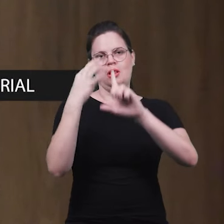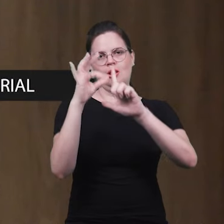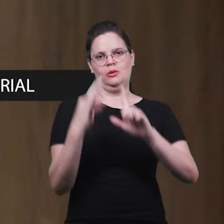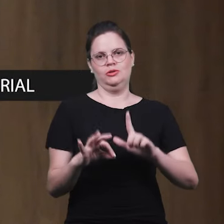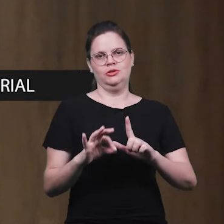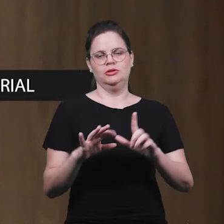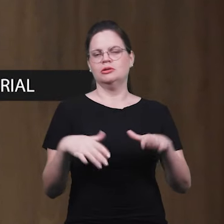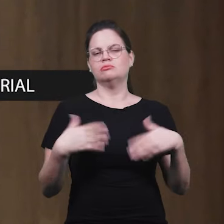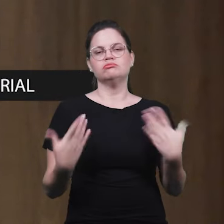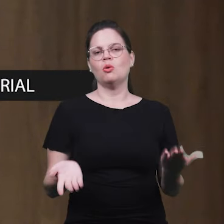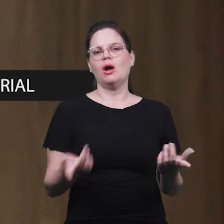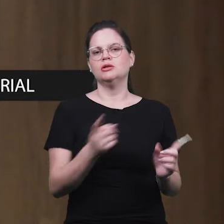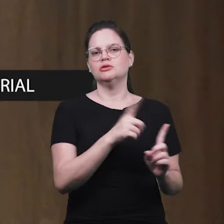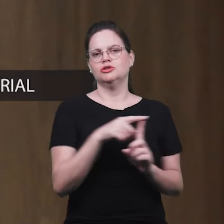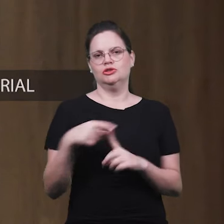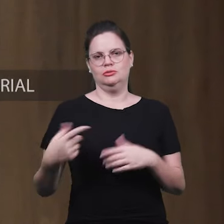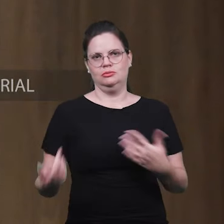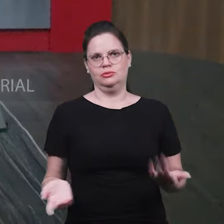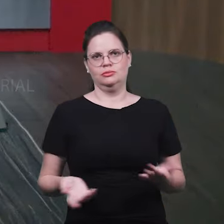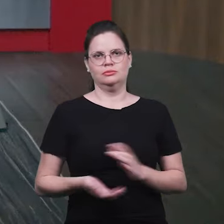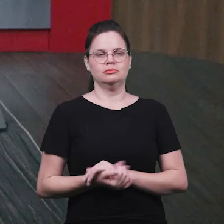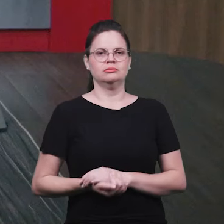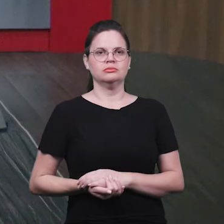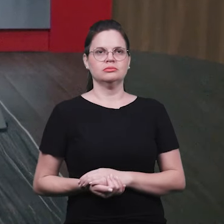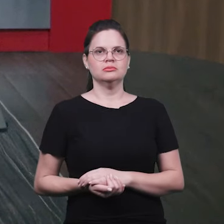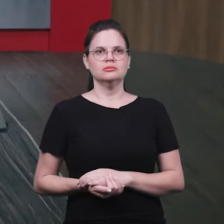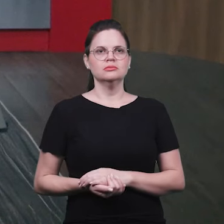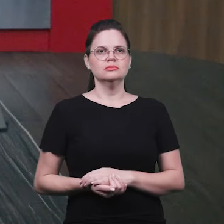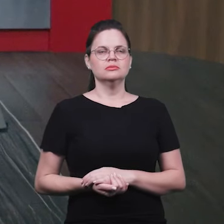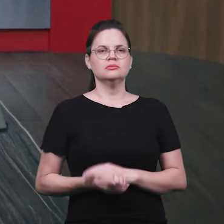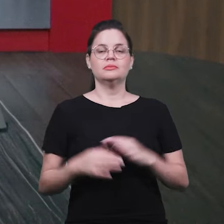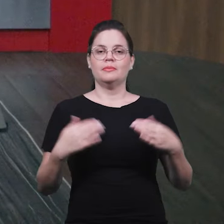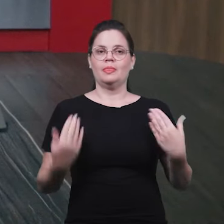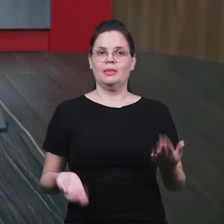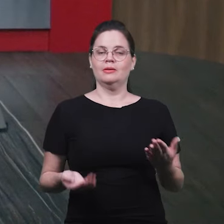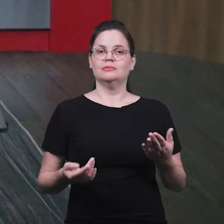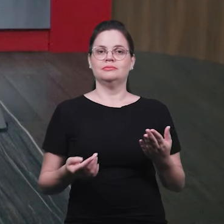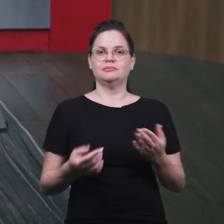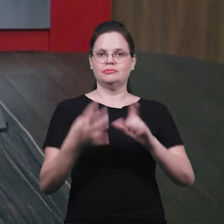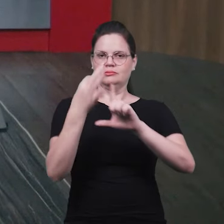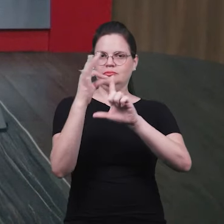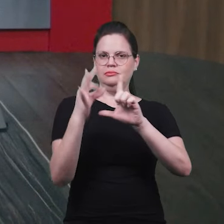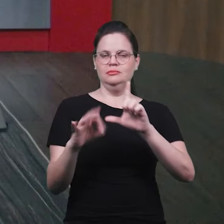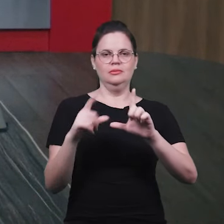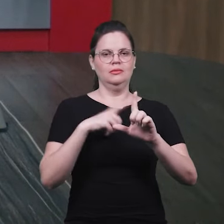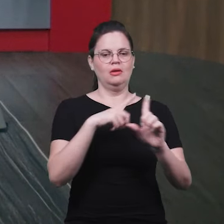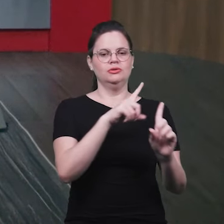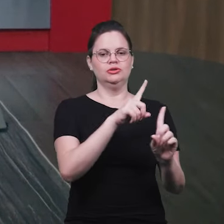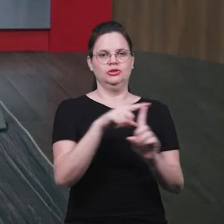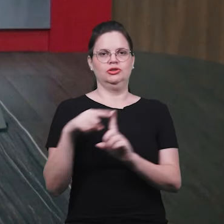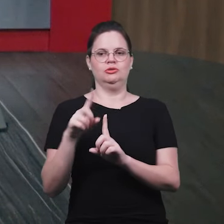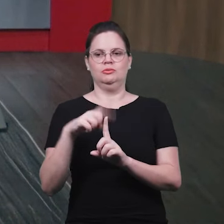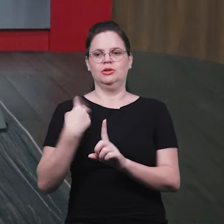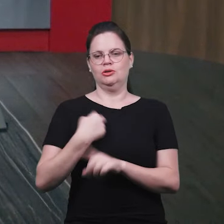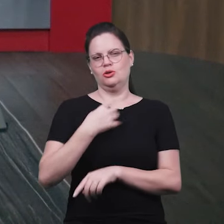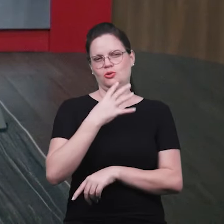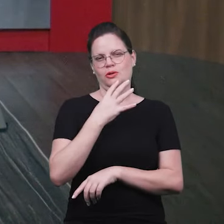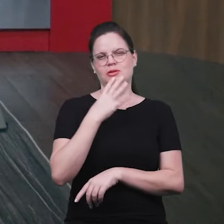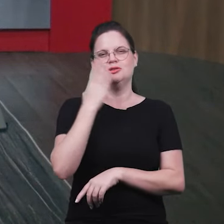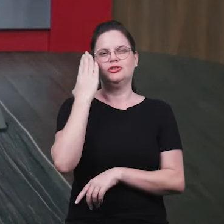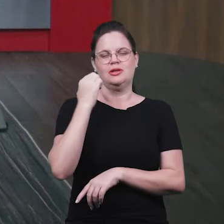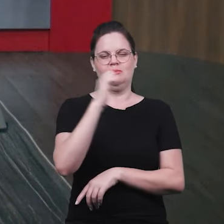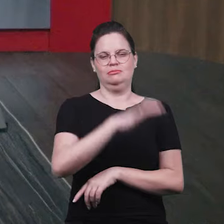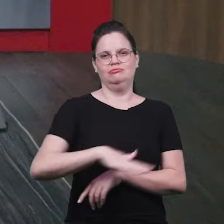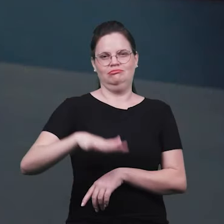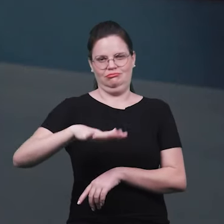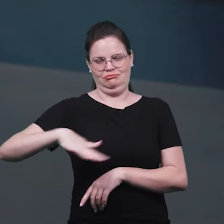da cadeia logística? Sim, pois bem. A cadeia logística ela tem os modais que nós conhecemos, né? Que são áreas